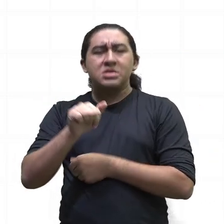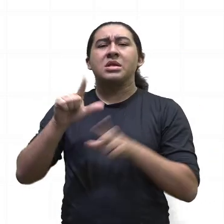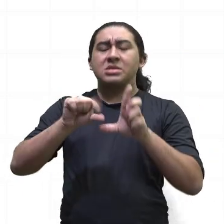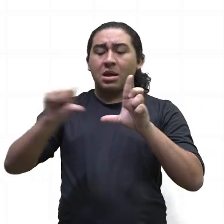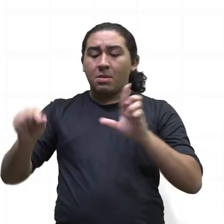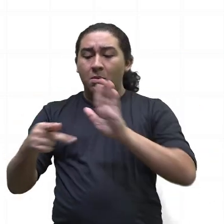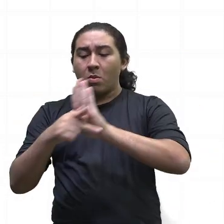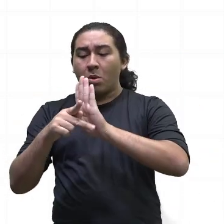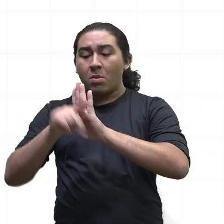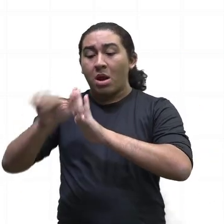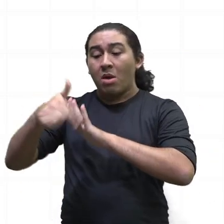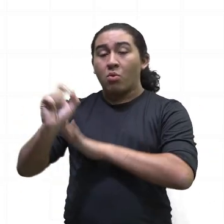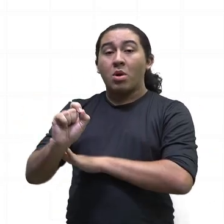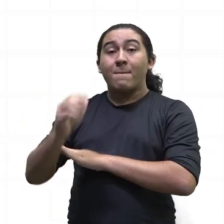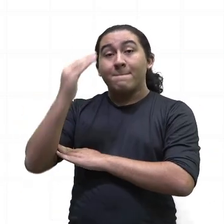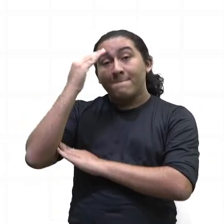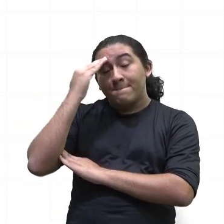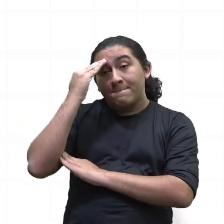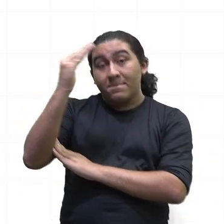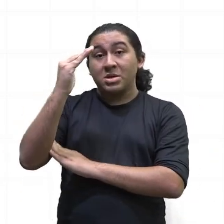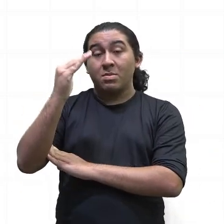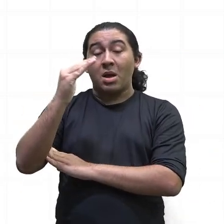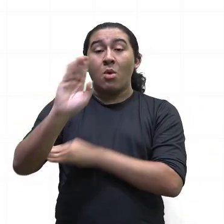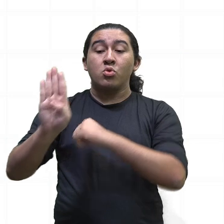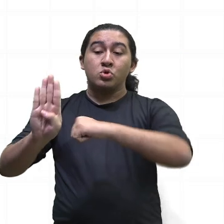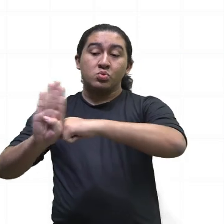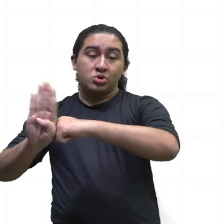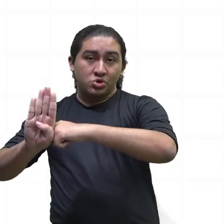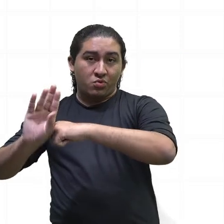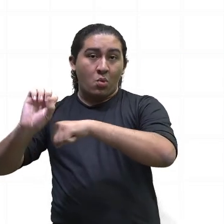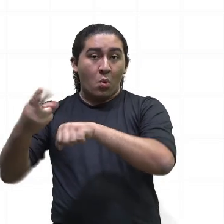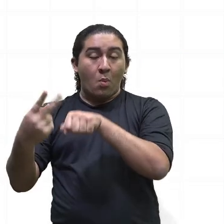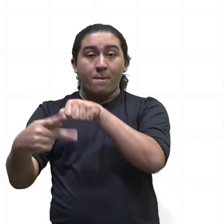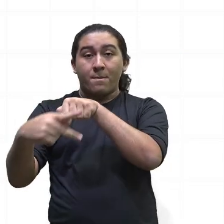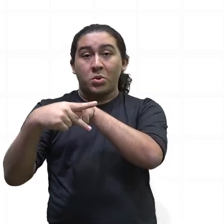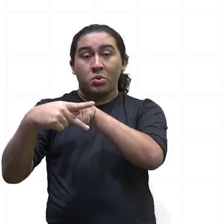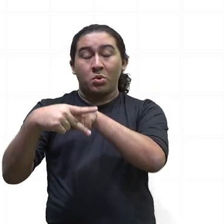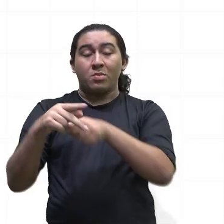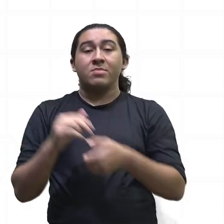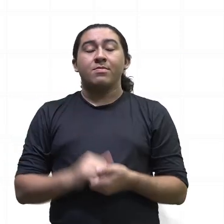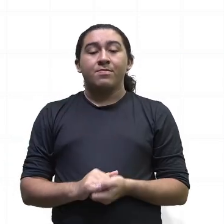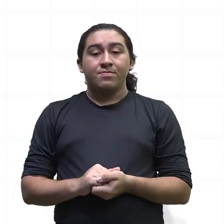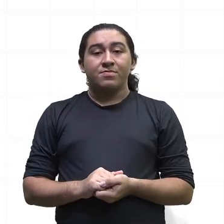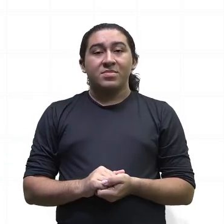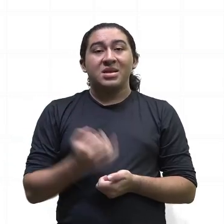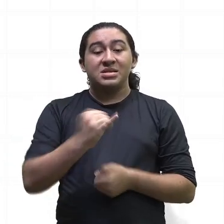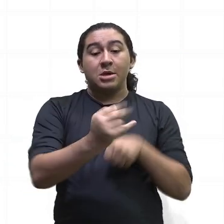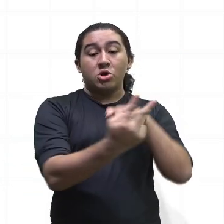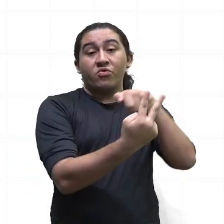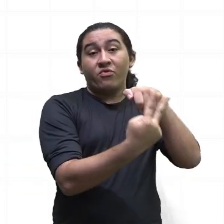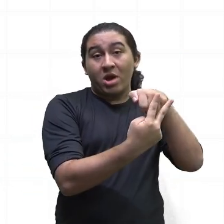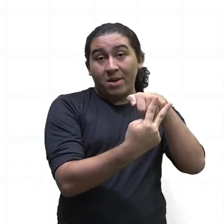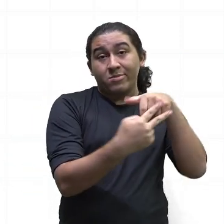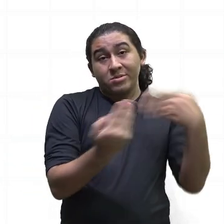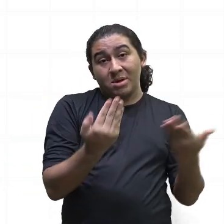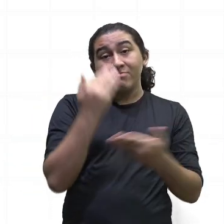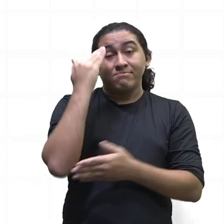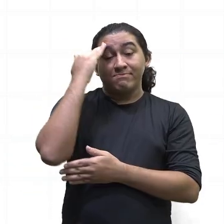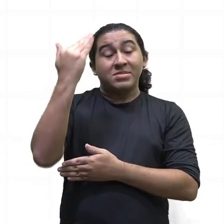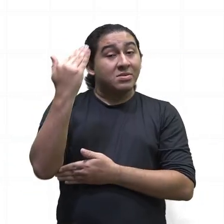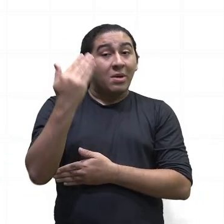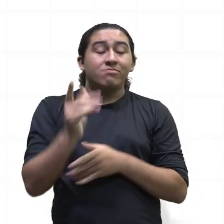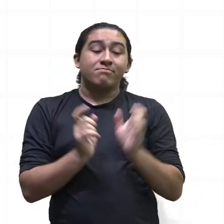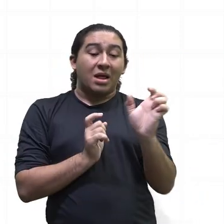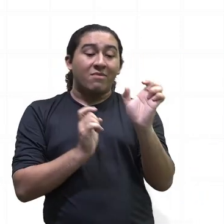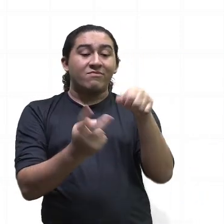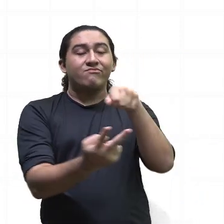parte importante é um nome, que seria o quê? Um substantivo ou um pronome. Quando eu digo sintagma verbal, a parte mais importante,